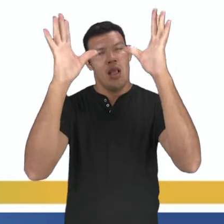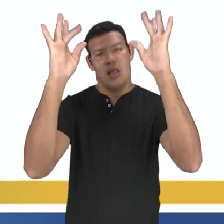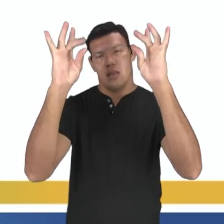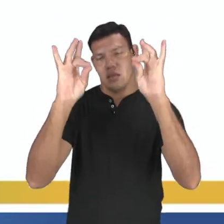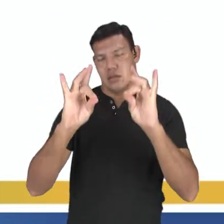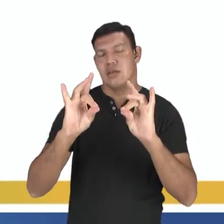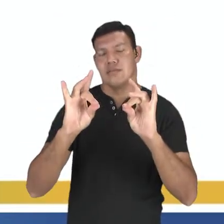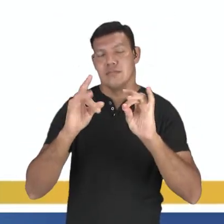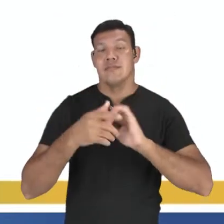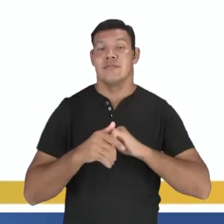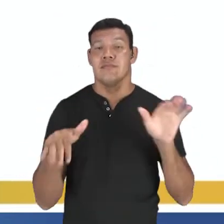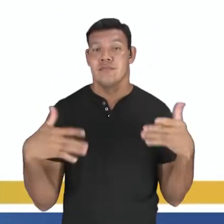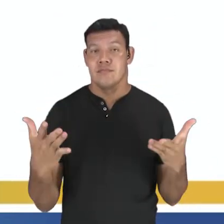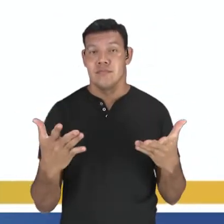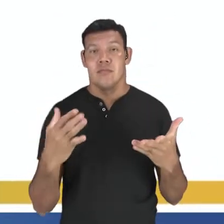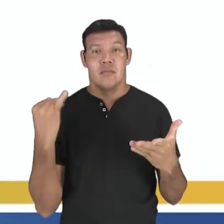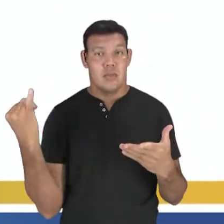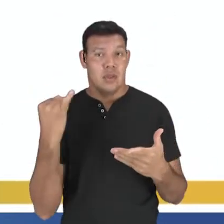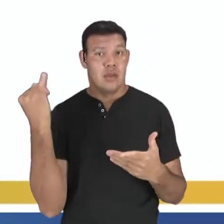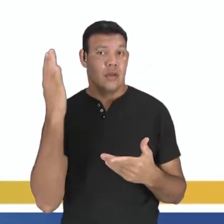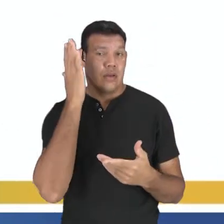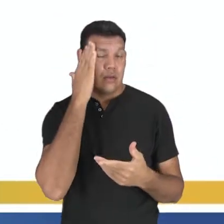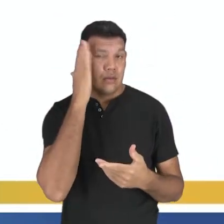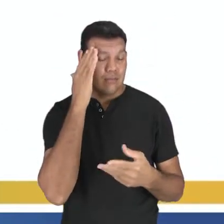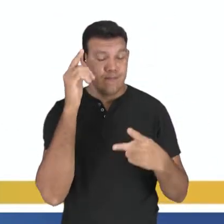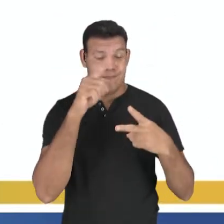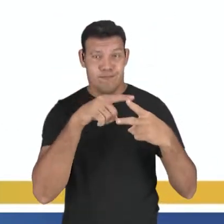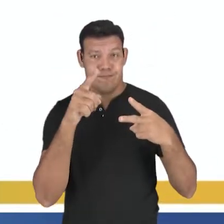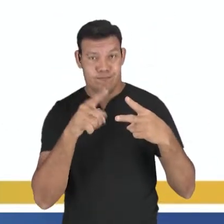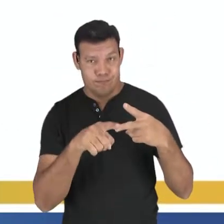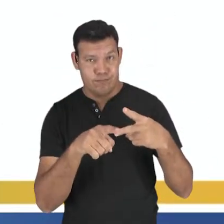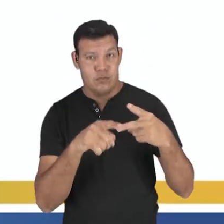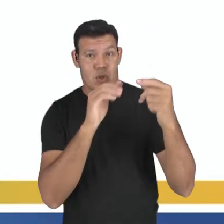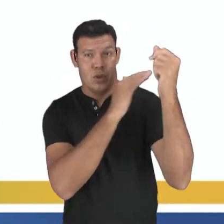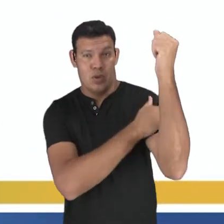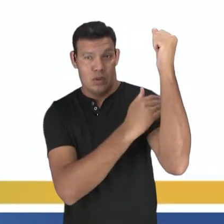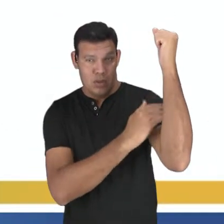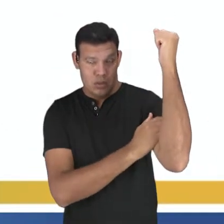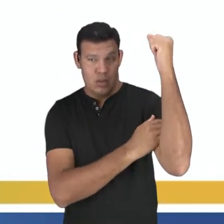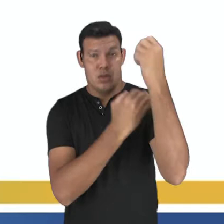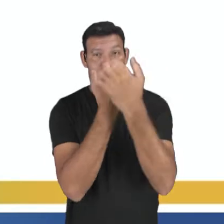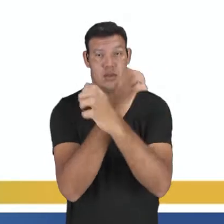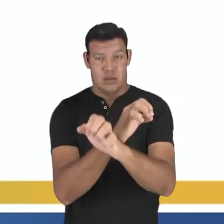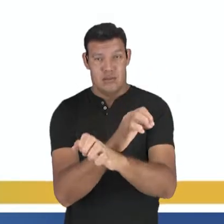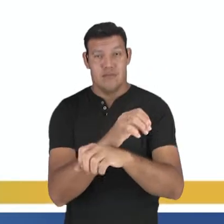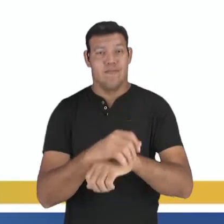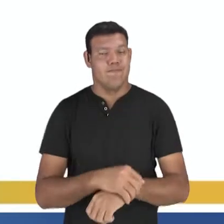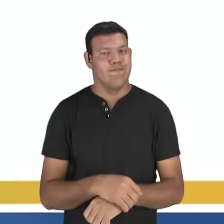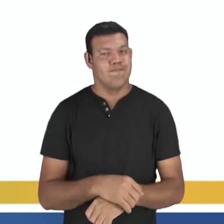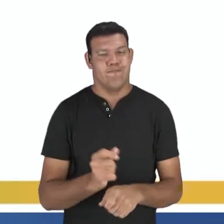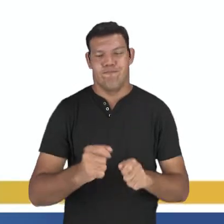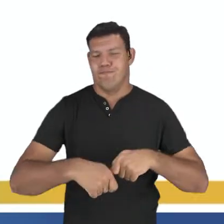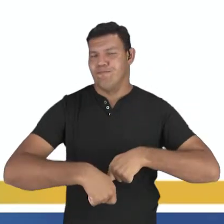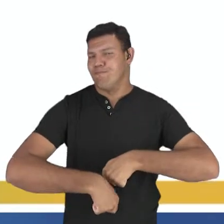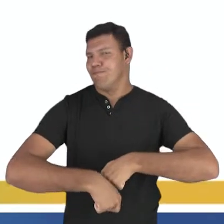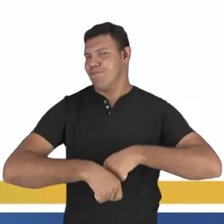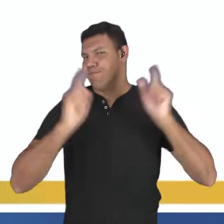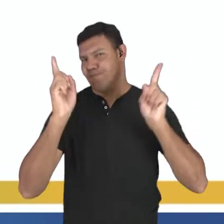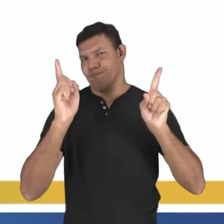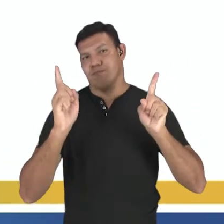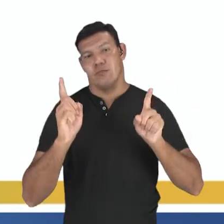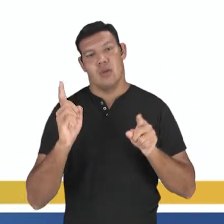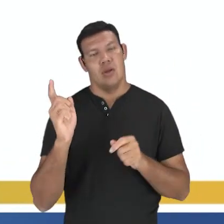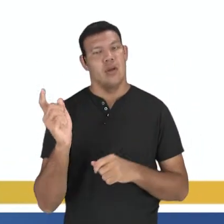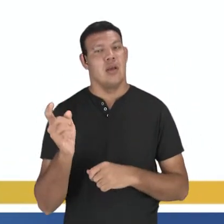dois. O que é importante a gente saber? Que sem esses dois sistemas, sem o muscular e sem o esquelético, seria impossível a